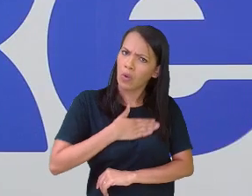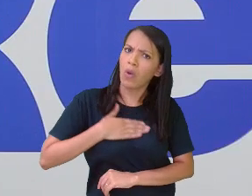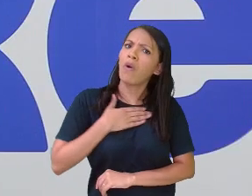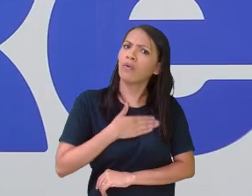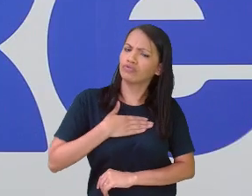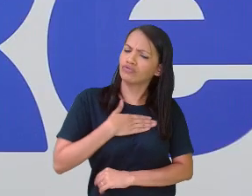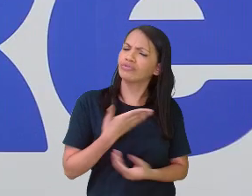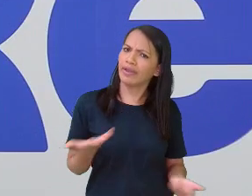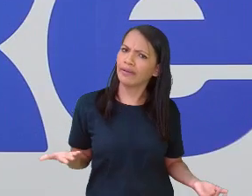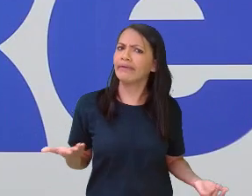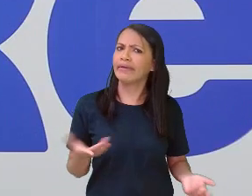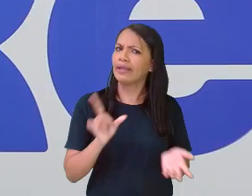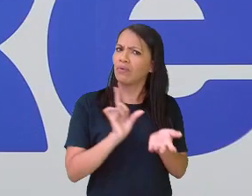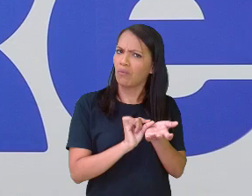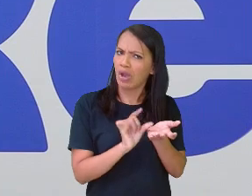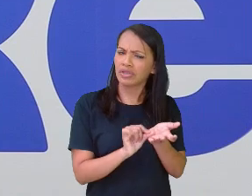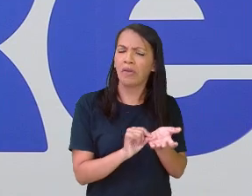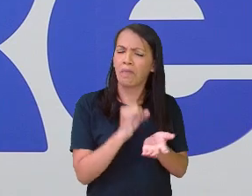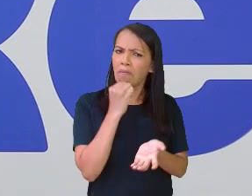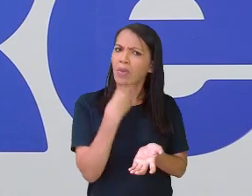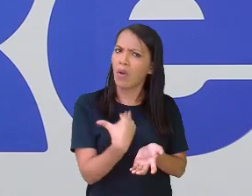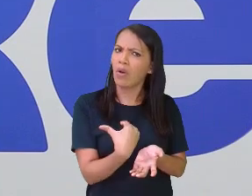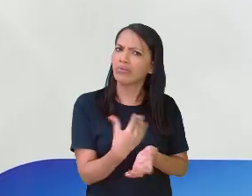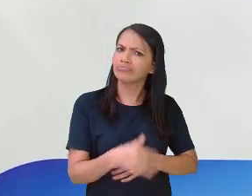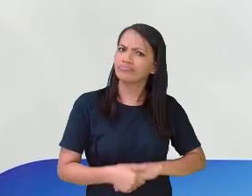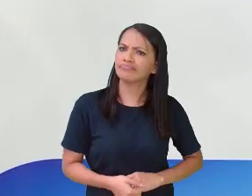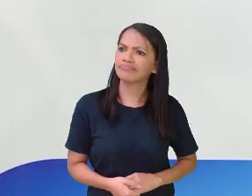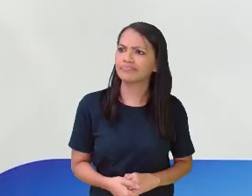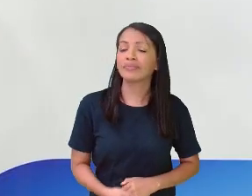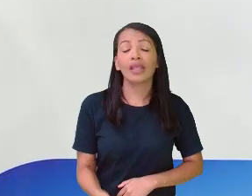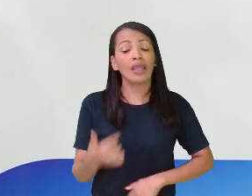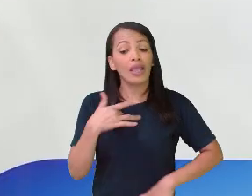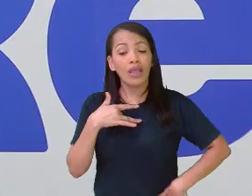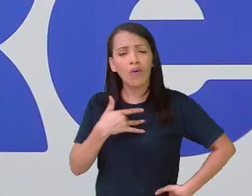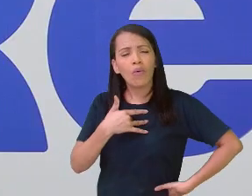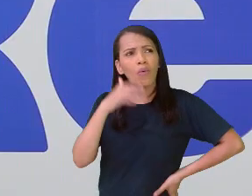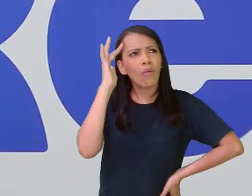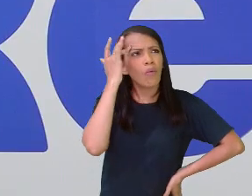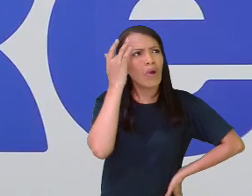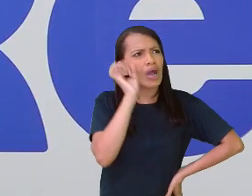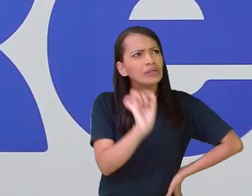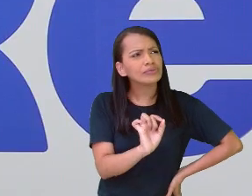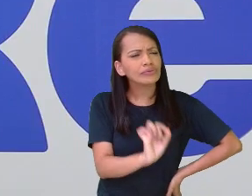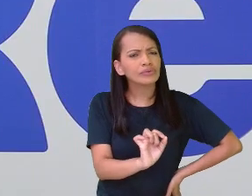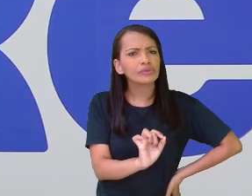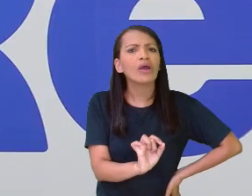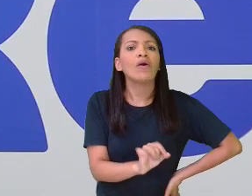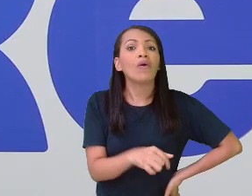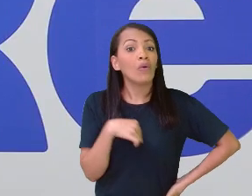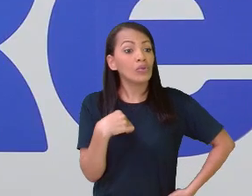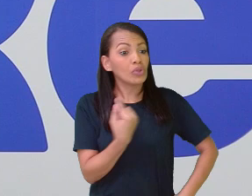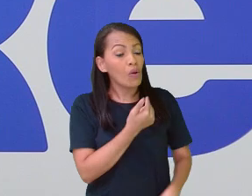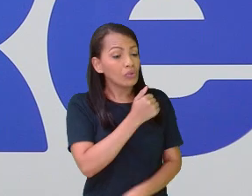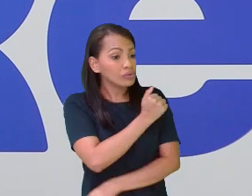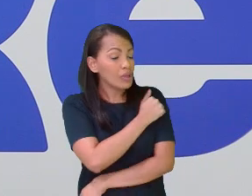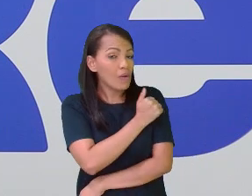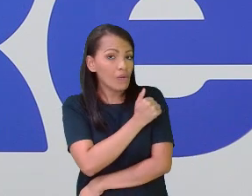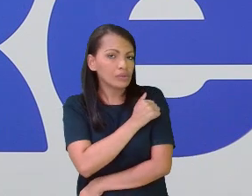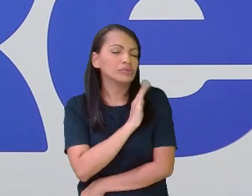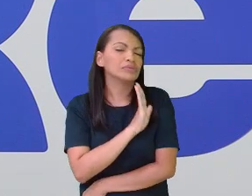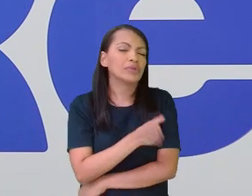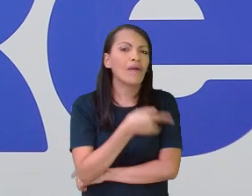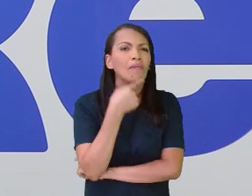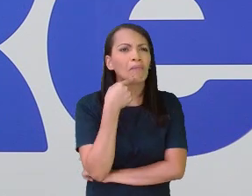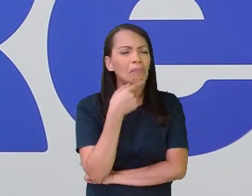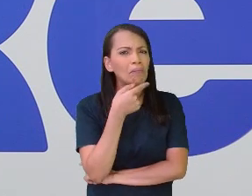bastante desse artigo aí. Muito bom. Eu acho, deixa eu ver aqui. Os nossos estudantes, eu acho que eles devem